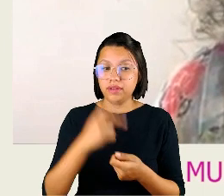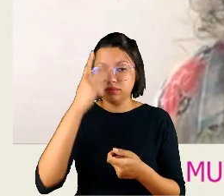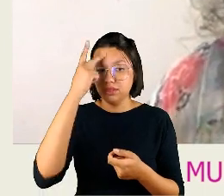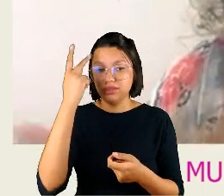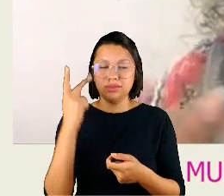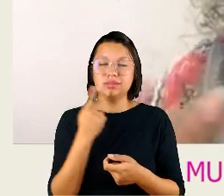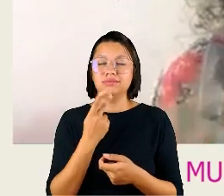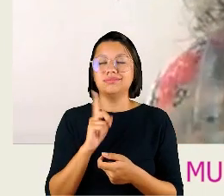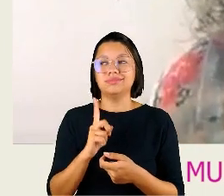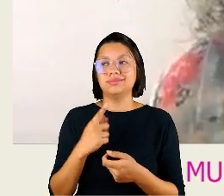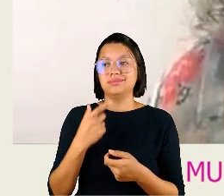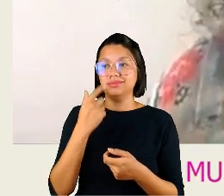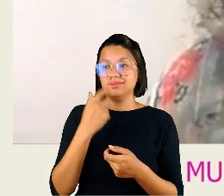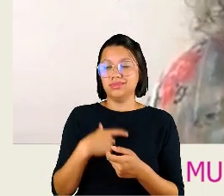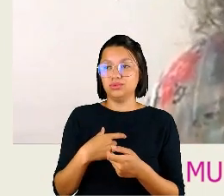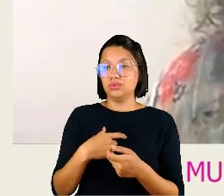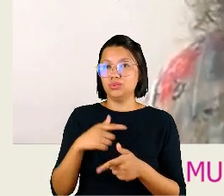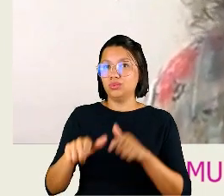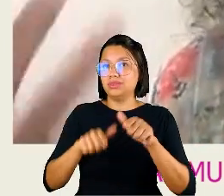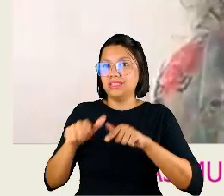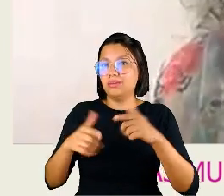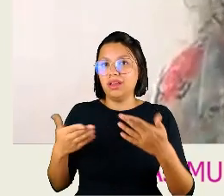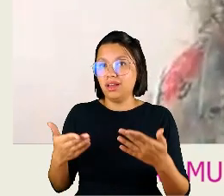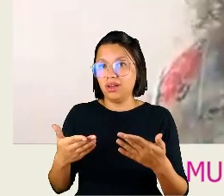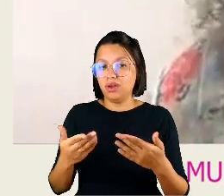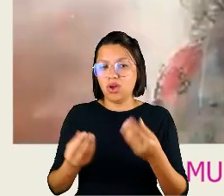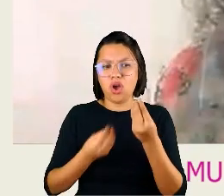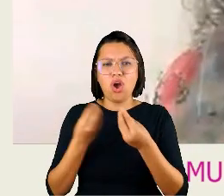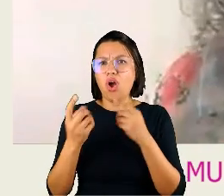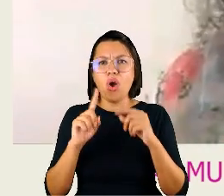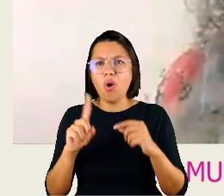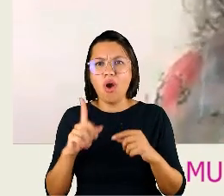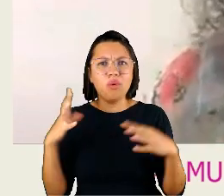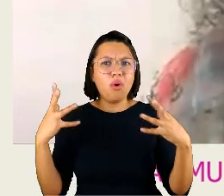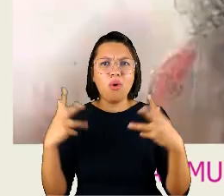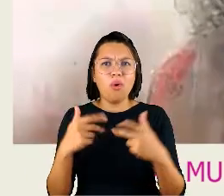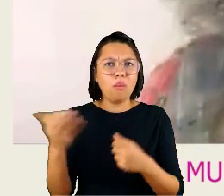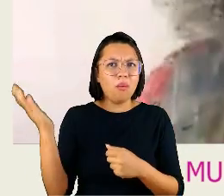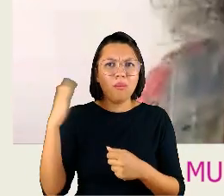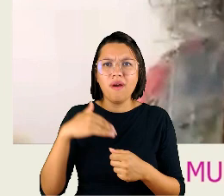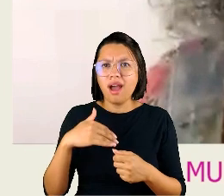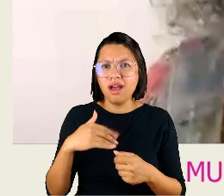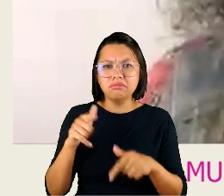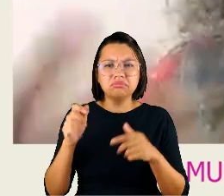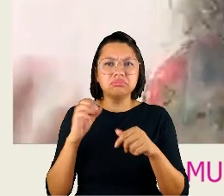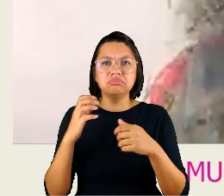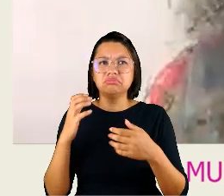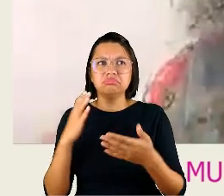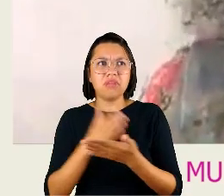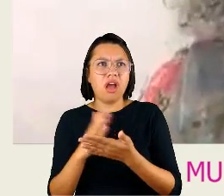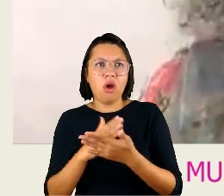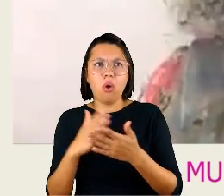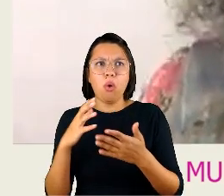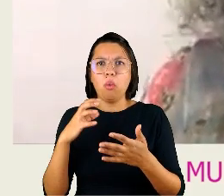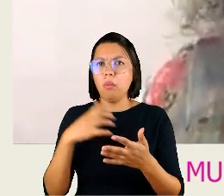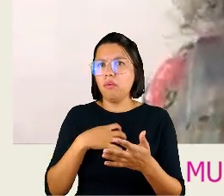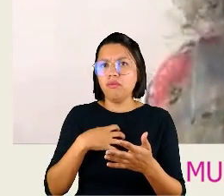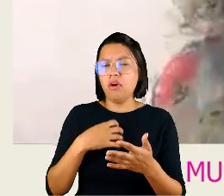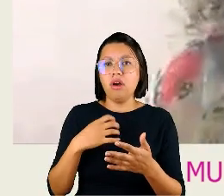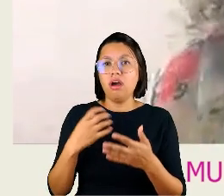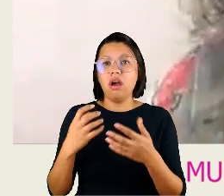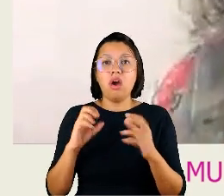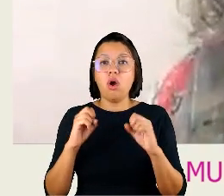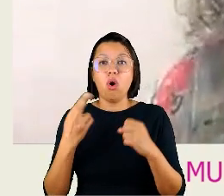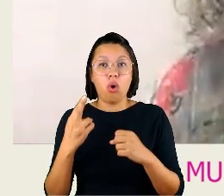diziam, não, mas eu não sou trabalhadora, tipo, como não, né? Todo mundo vem de alguma forma ou é explorada dentro da sua força